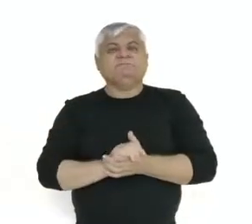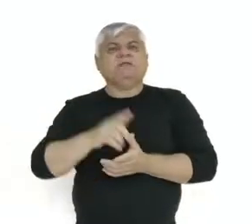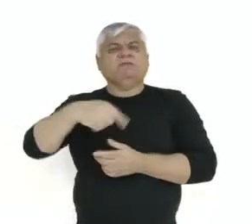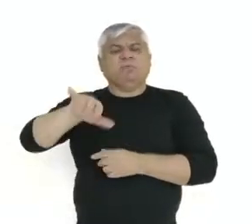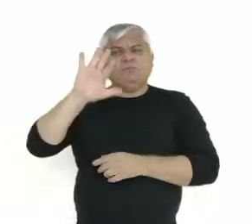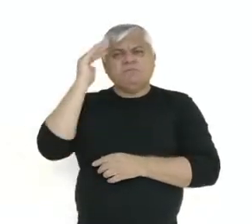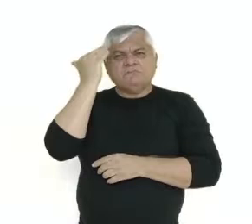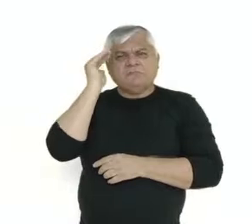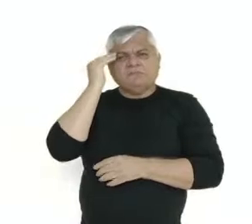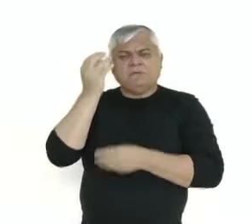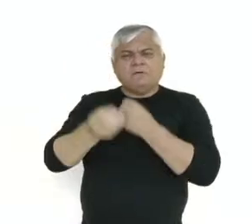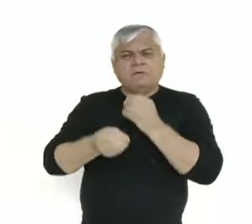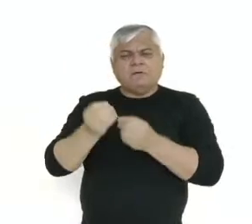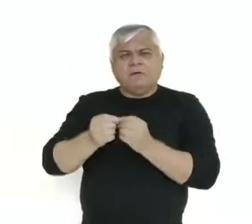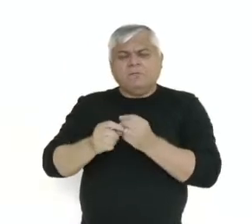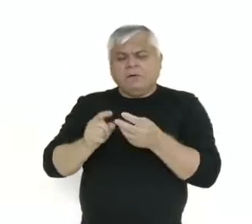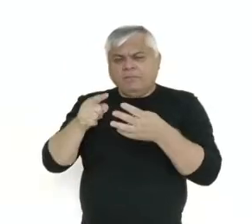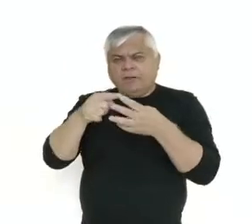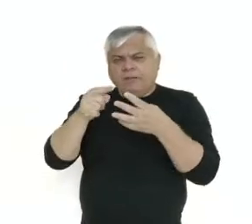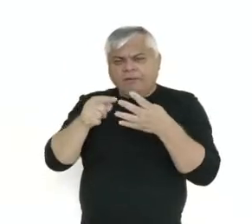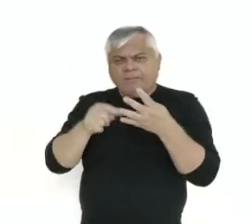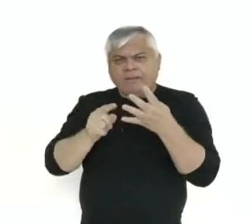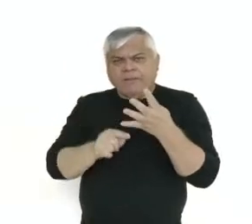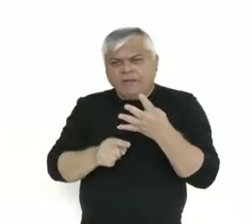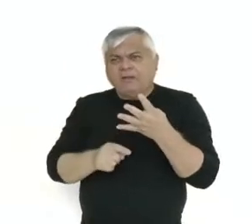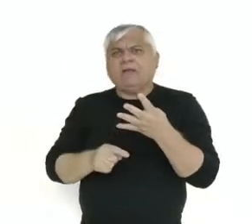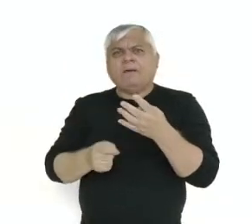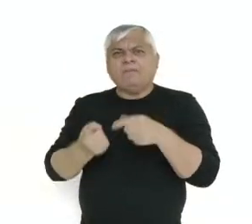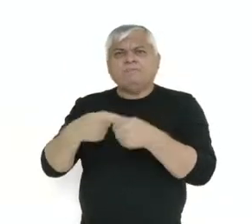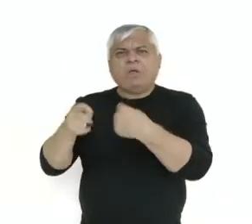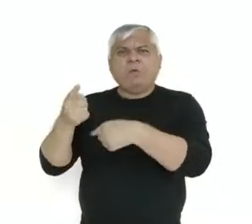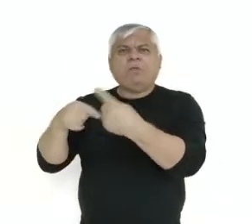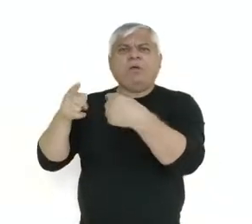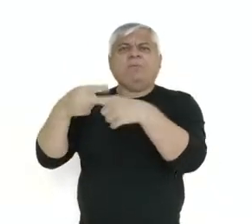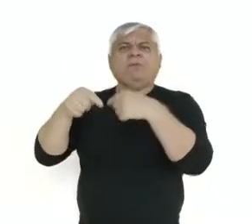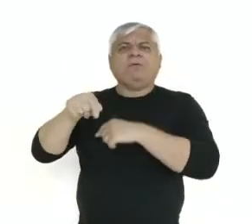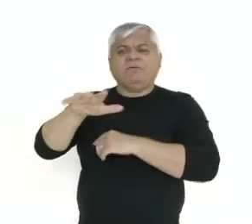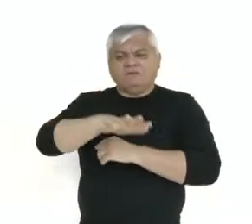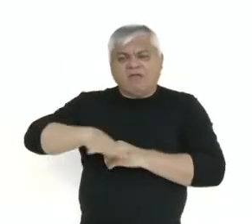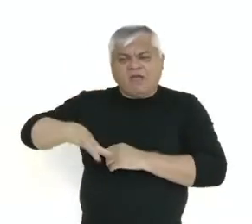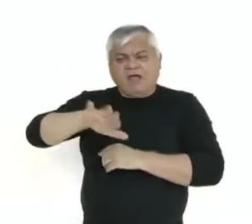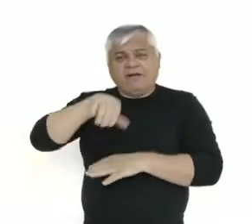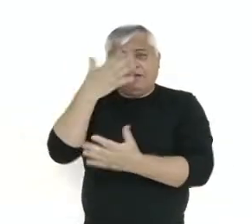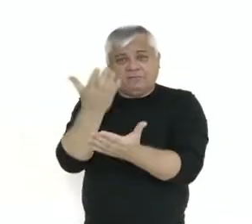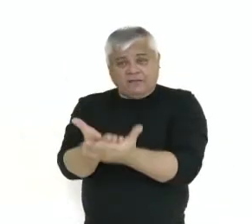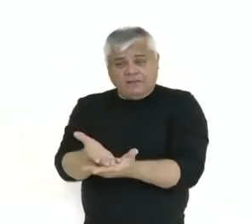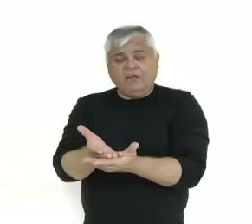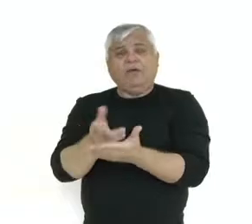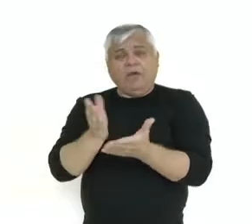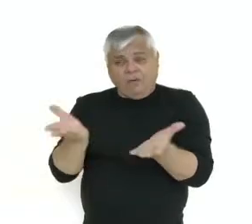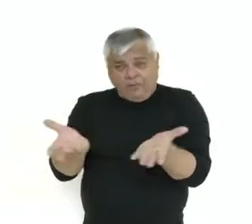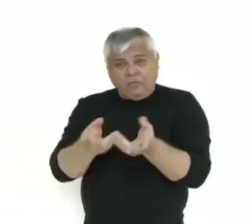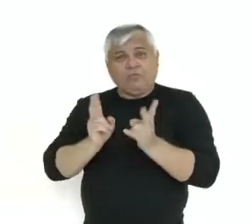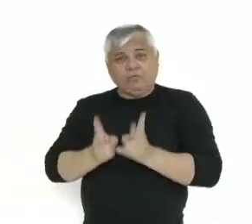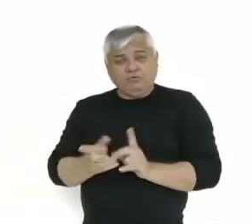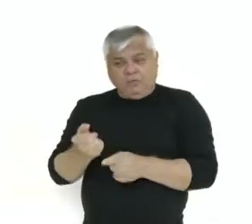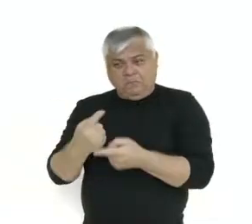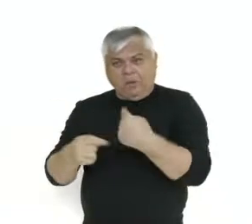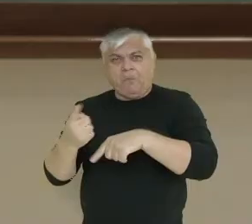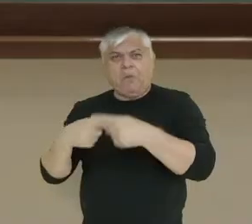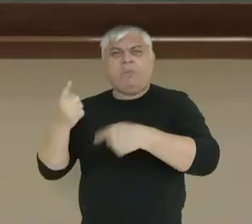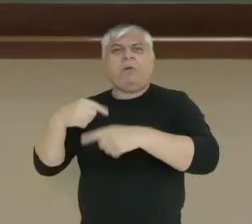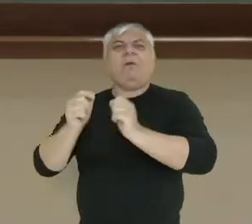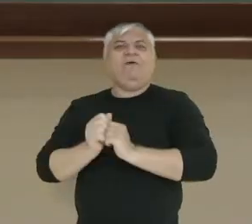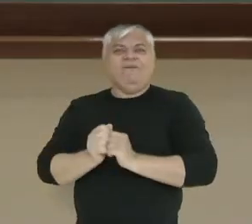outras revoluções na mesma área que ocorrem até os nossos dias de hoje. A industrialização, ela é